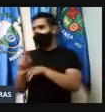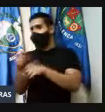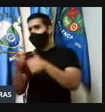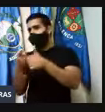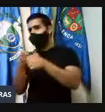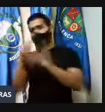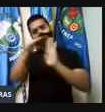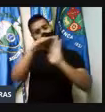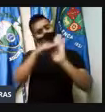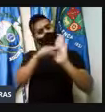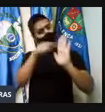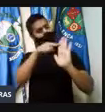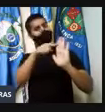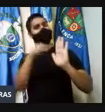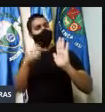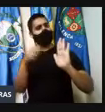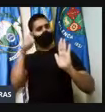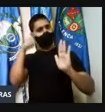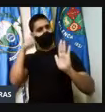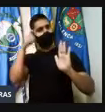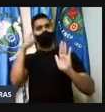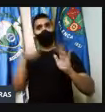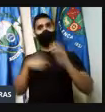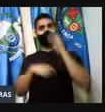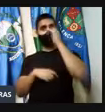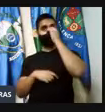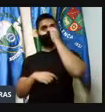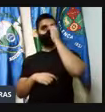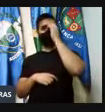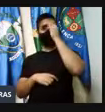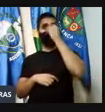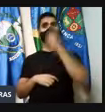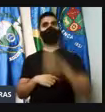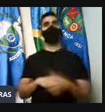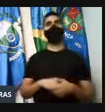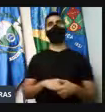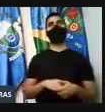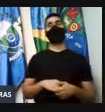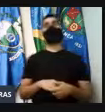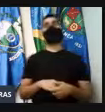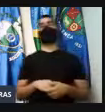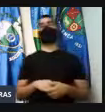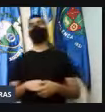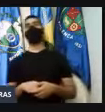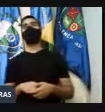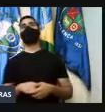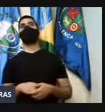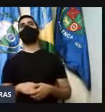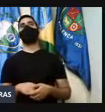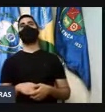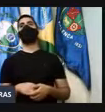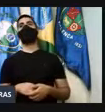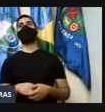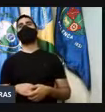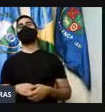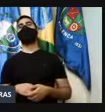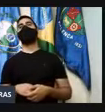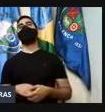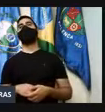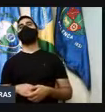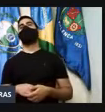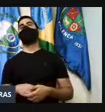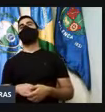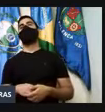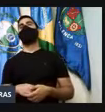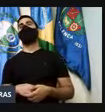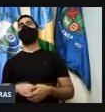item que nós temos que nos preocupar. Pois não, Celcinho? Você quer dizer, então, que a nova firma que for fazer parte, tomar conta